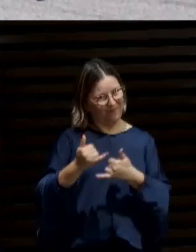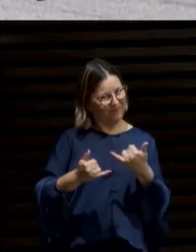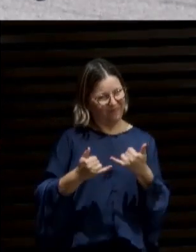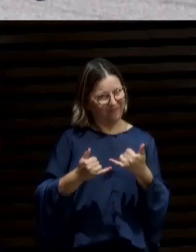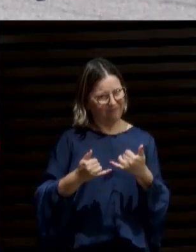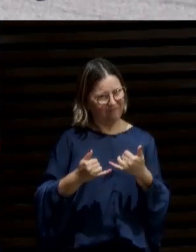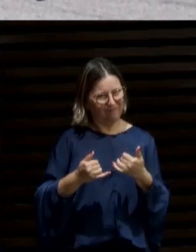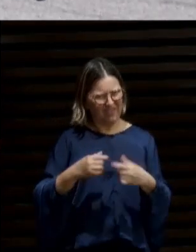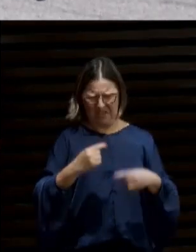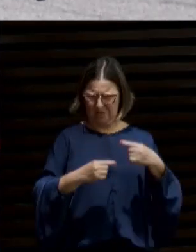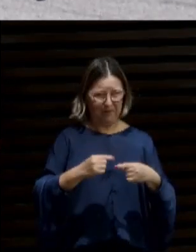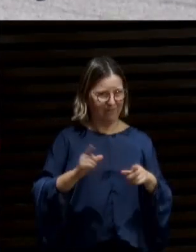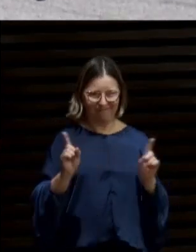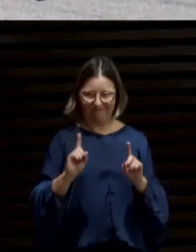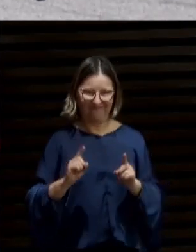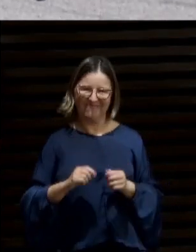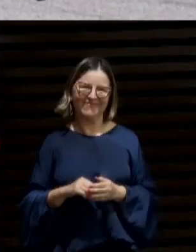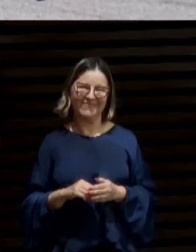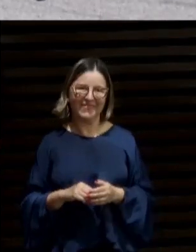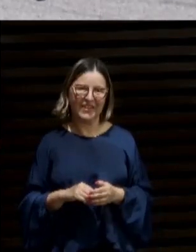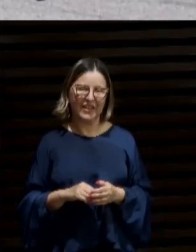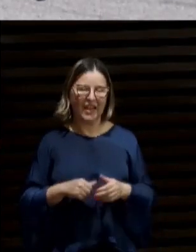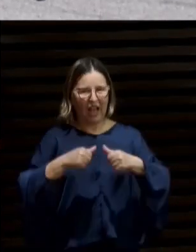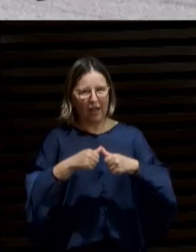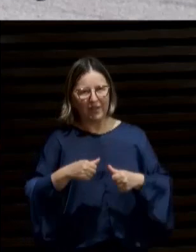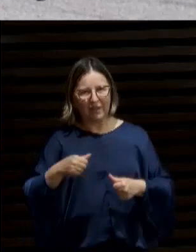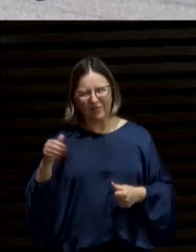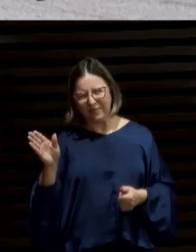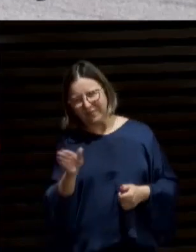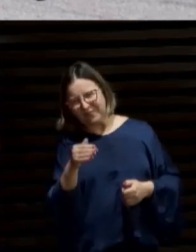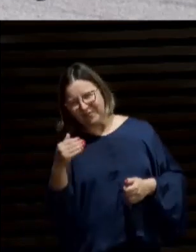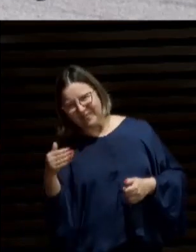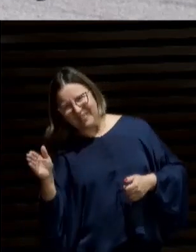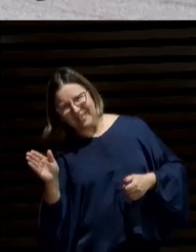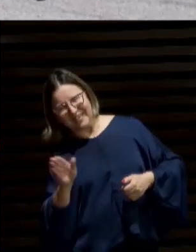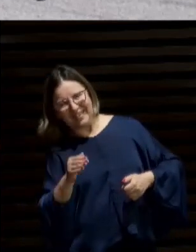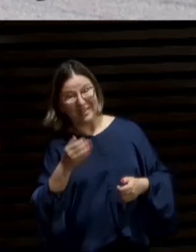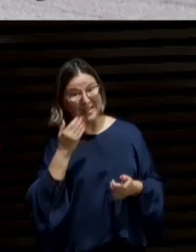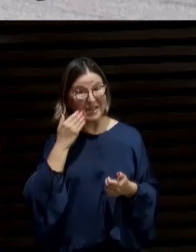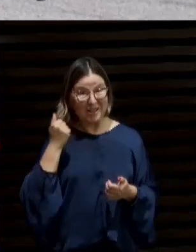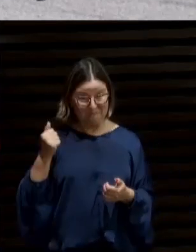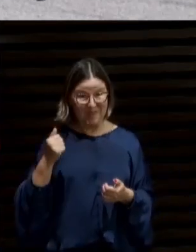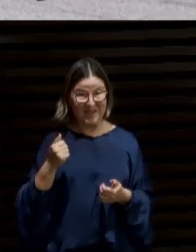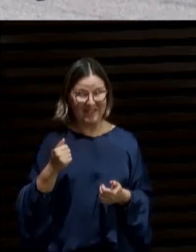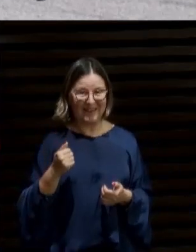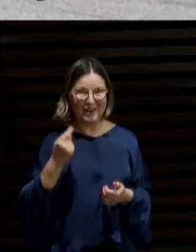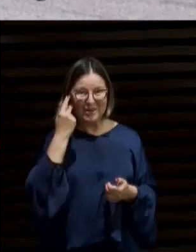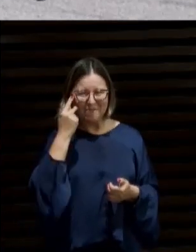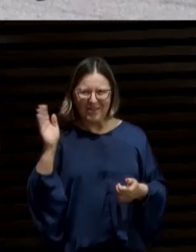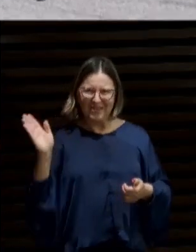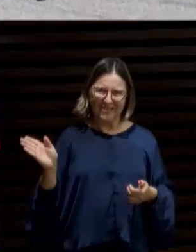outro, eles ficam jogando a bola melhor possível para o outro